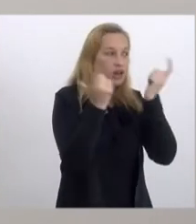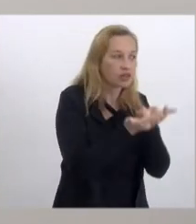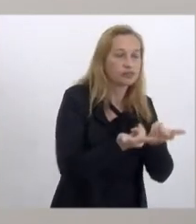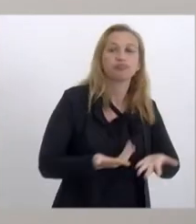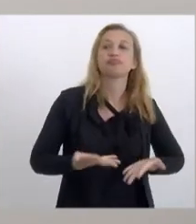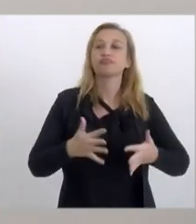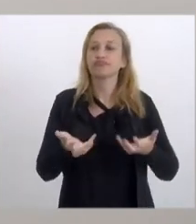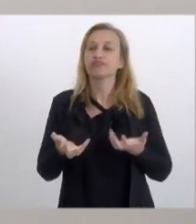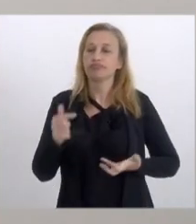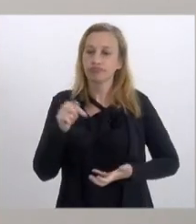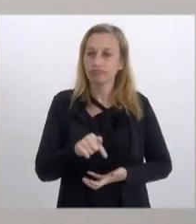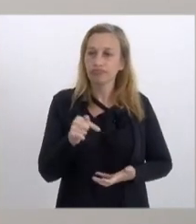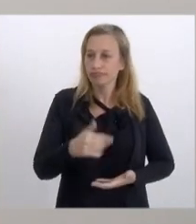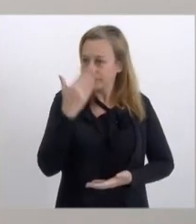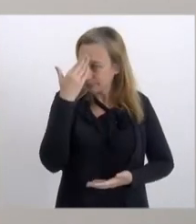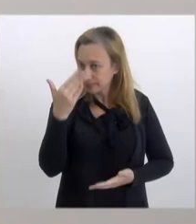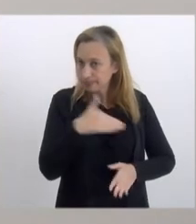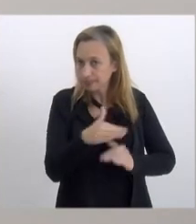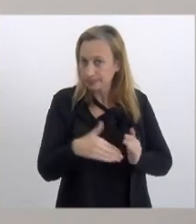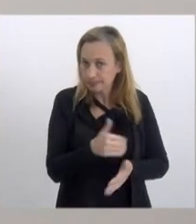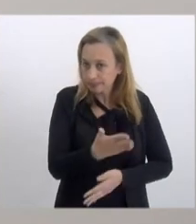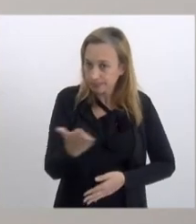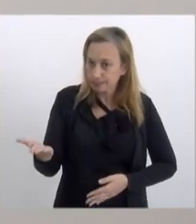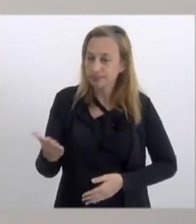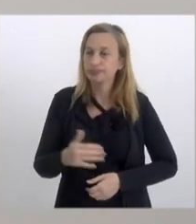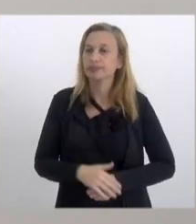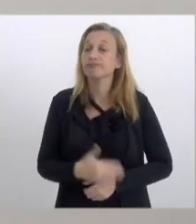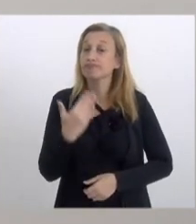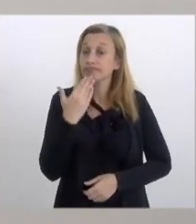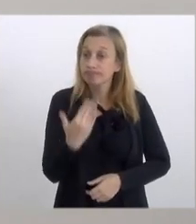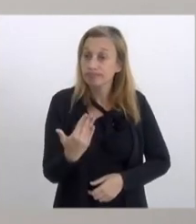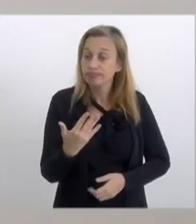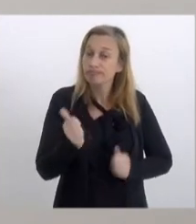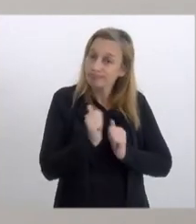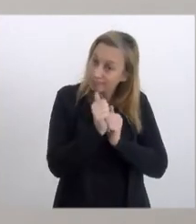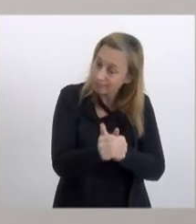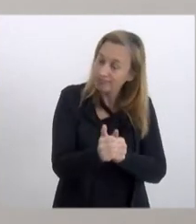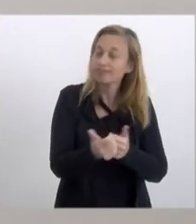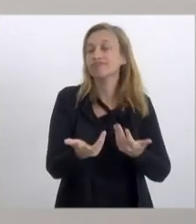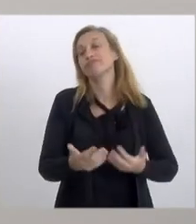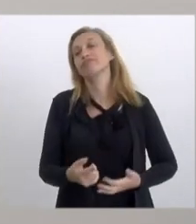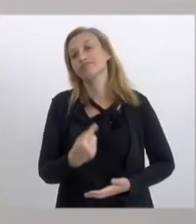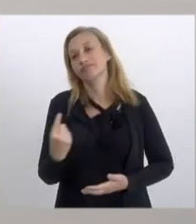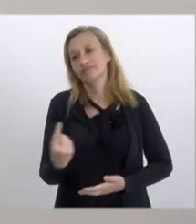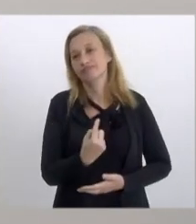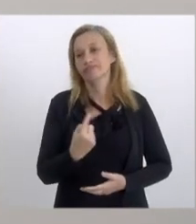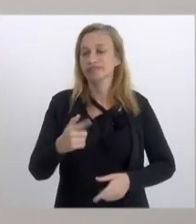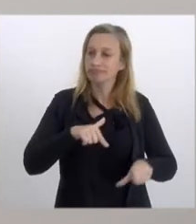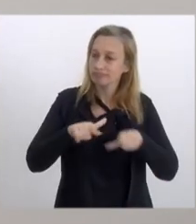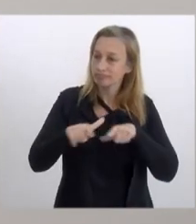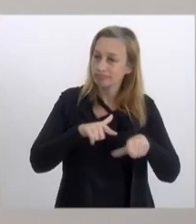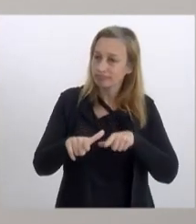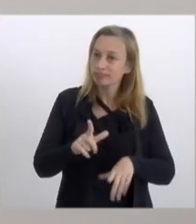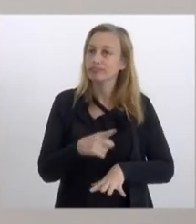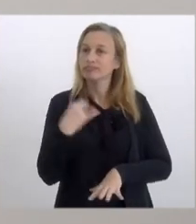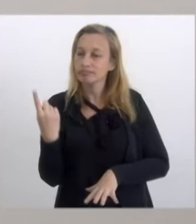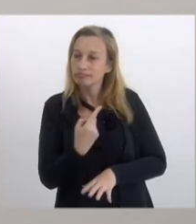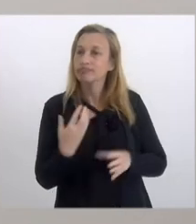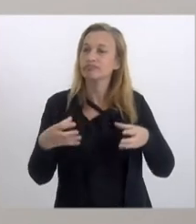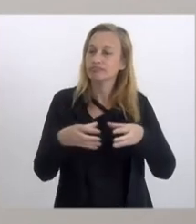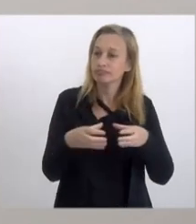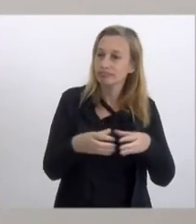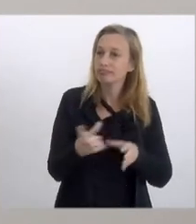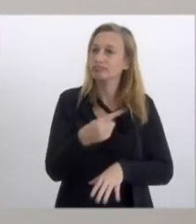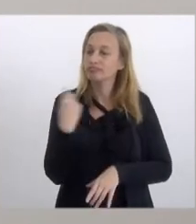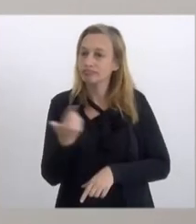aqui agradecer a todos e pedir que acompanhem o nosso mandato, acompanhem a nossa comissão, os